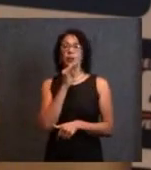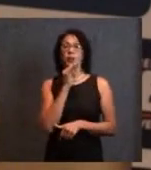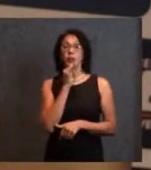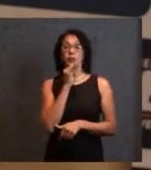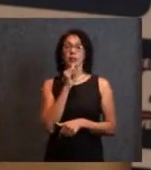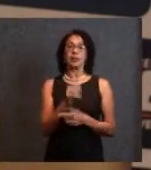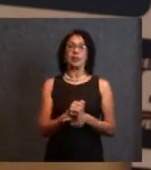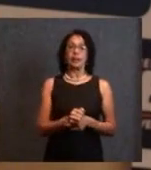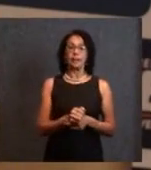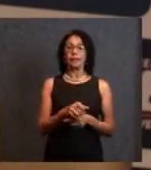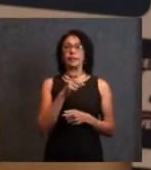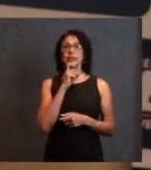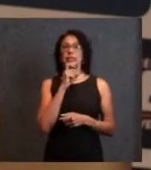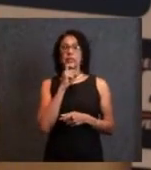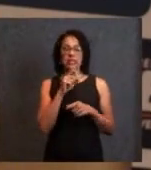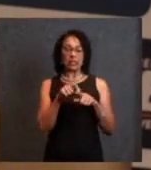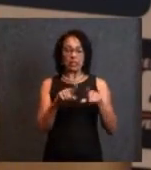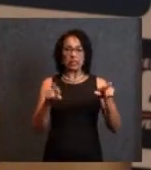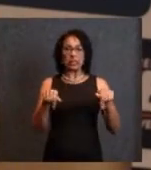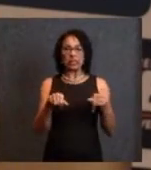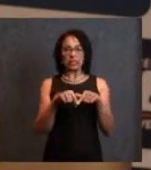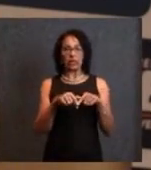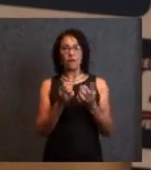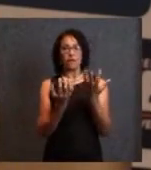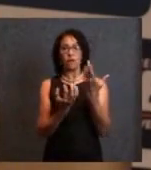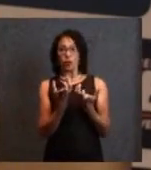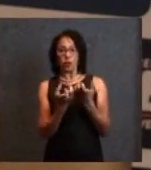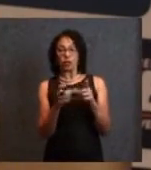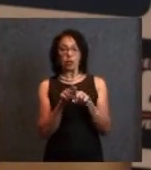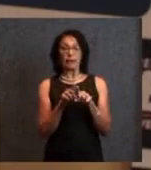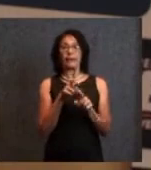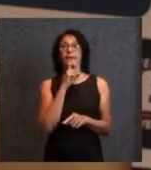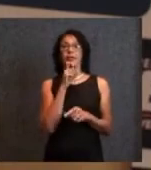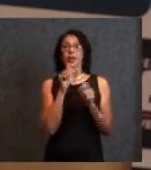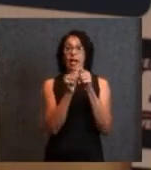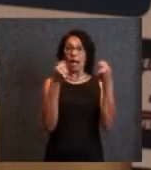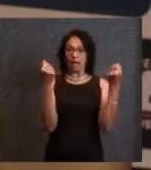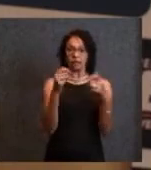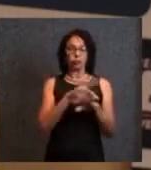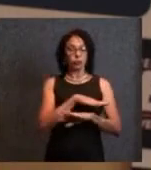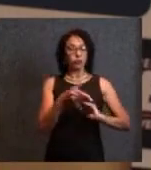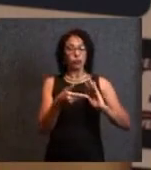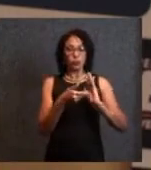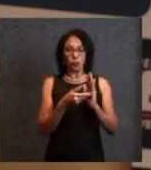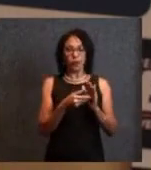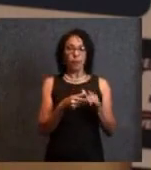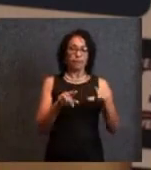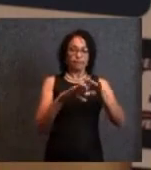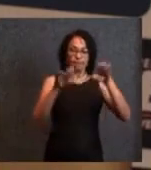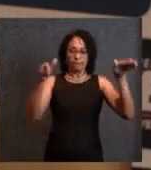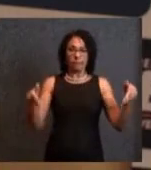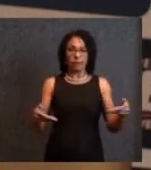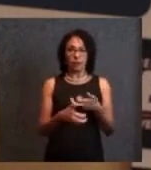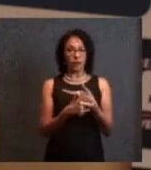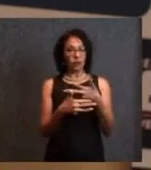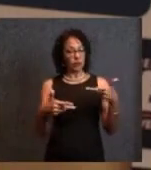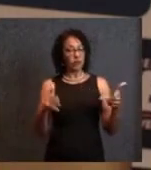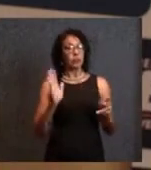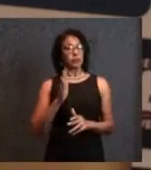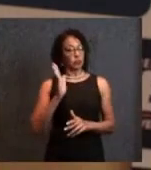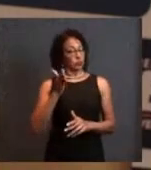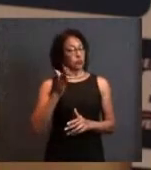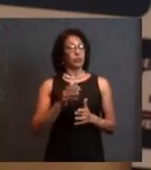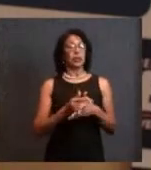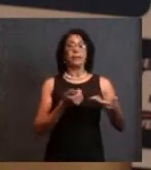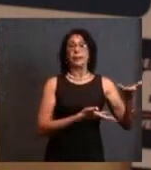suporte de geladeira, de fogão, de freezer, que todas receberam. Mobiliário também, agora fazendo